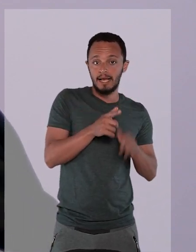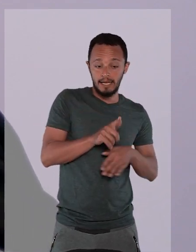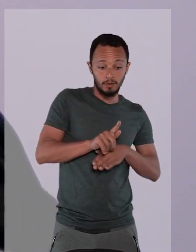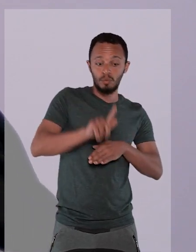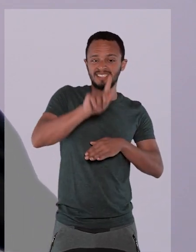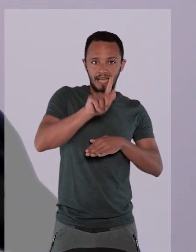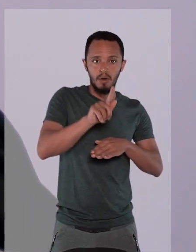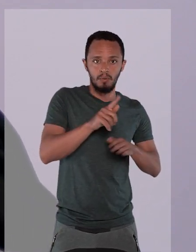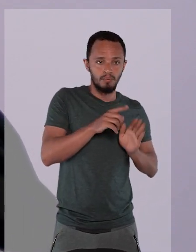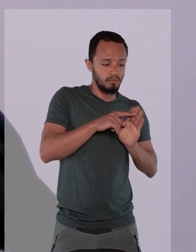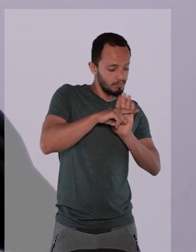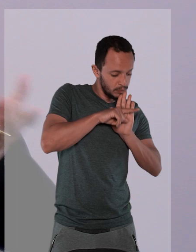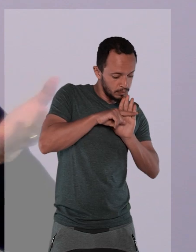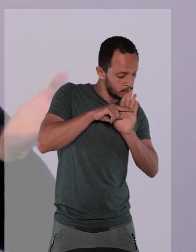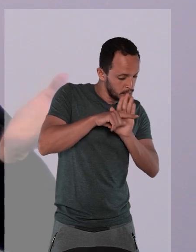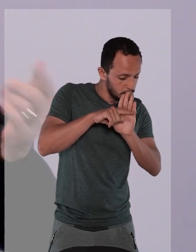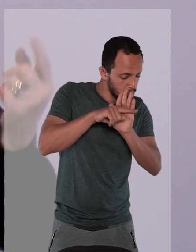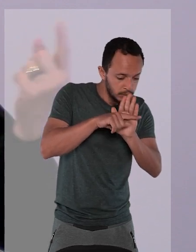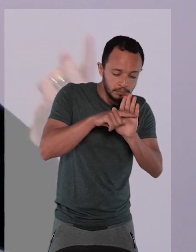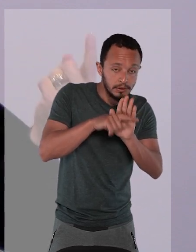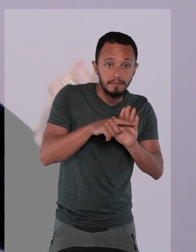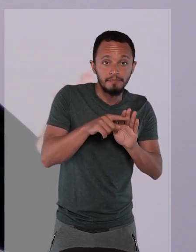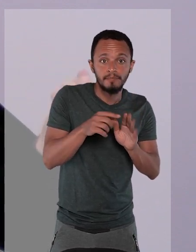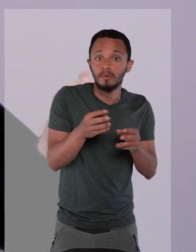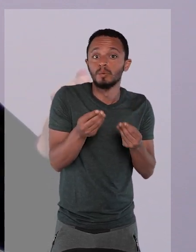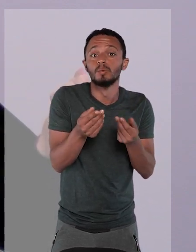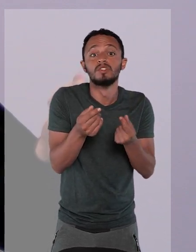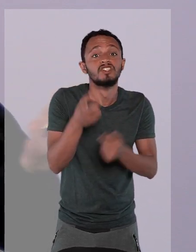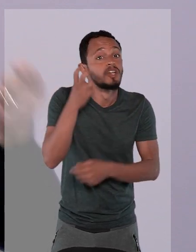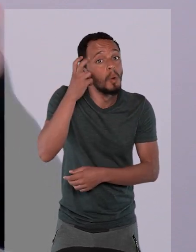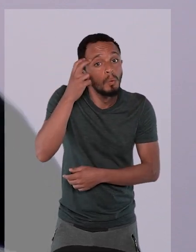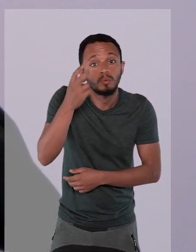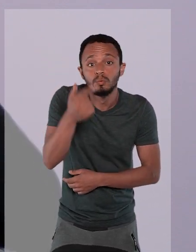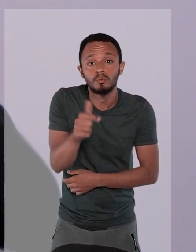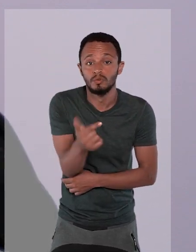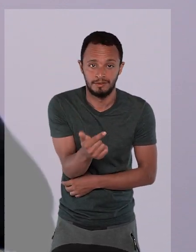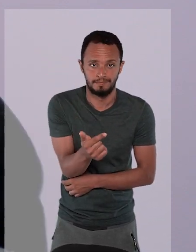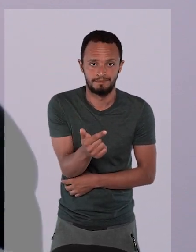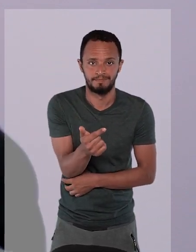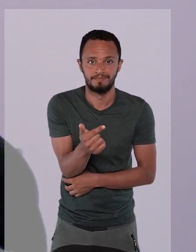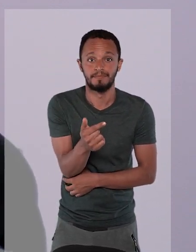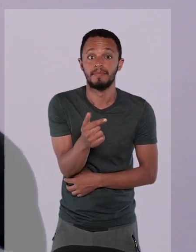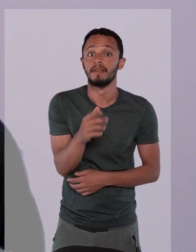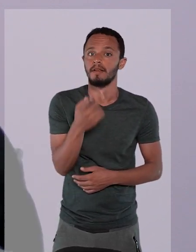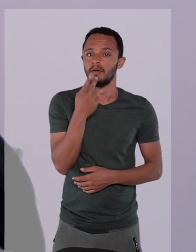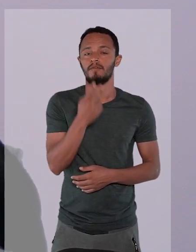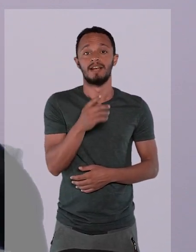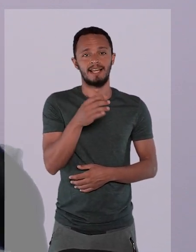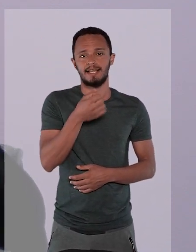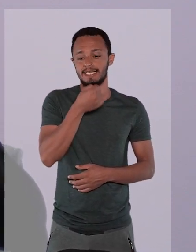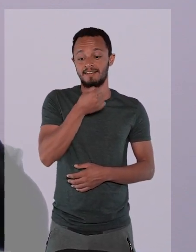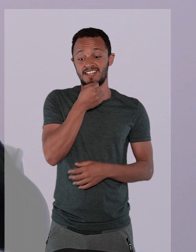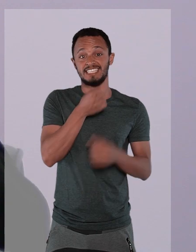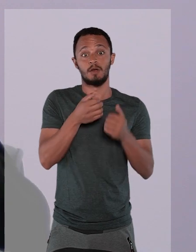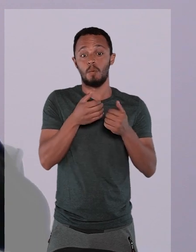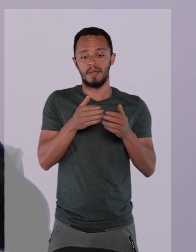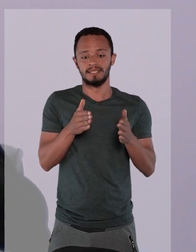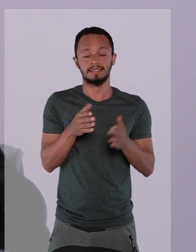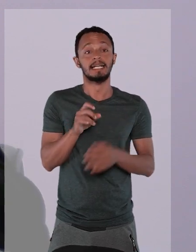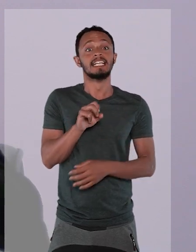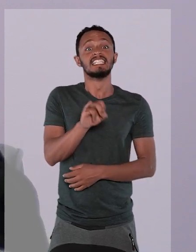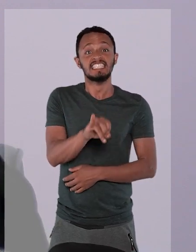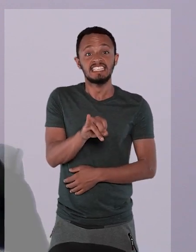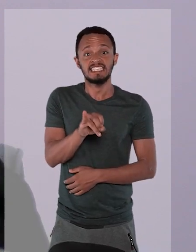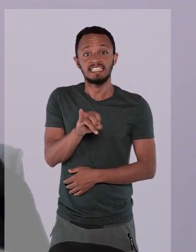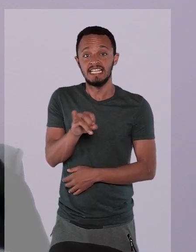E a Covid-19 desenvolveu, aliás, isso eu disse na minha entrevista, se a iniciativa privada não comparecer, a tragédia será pior. E